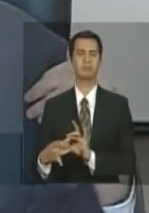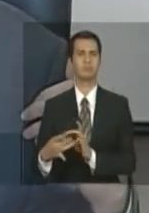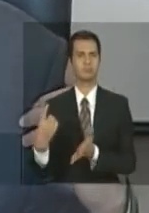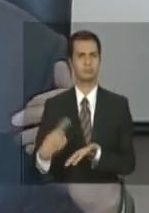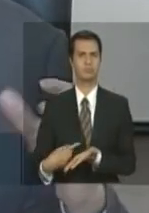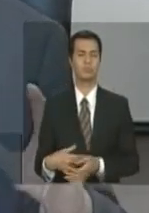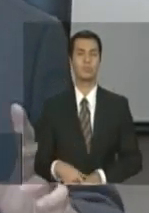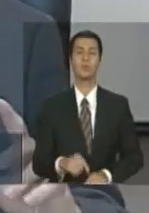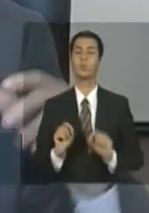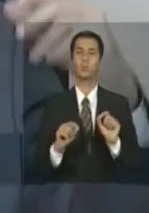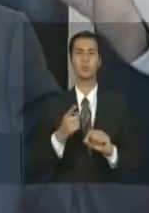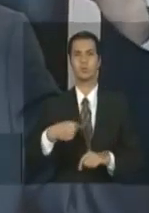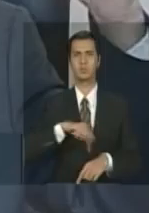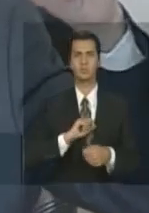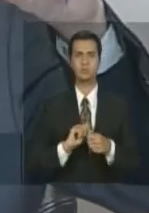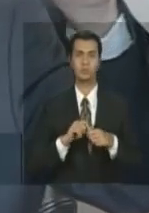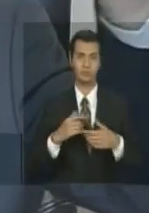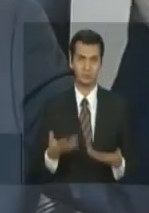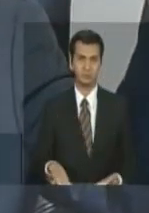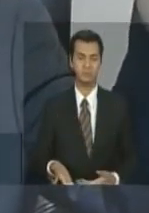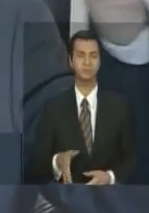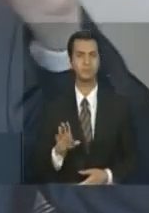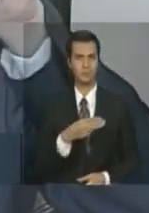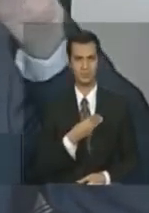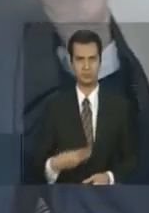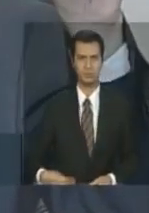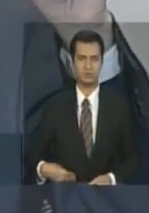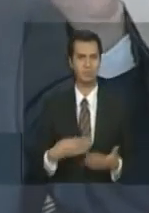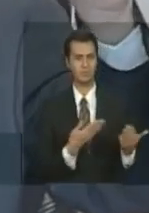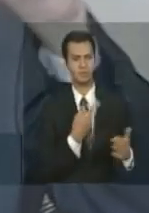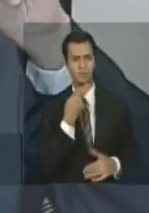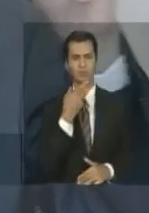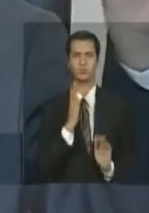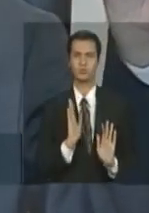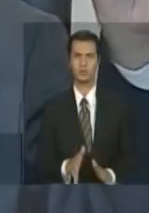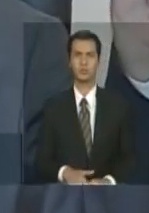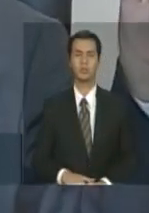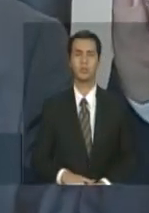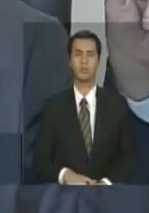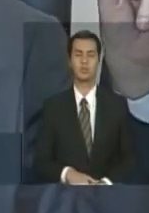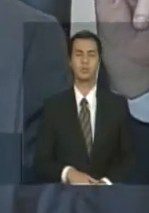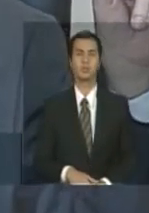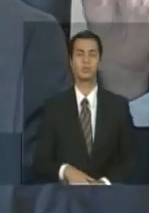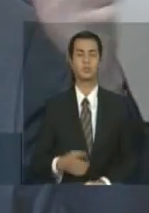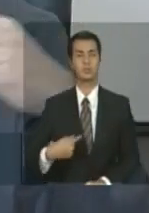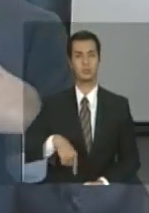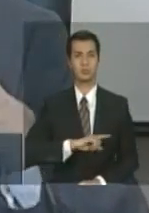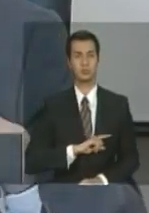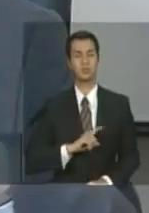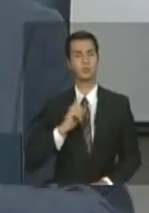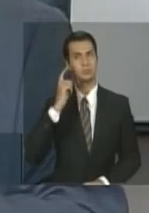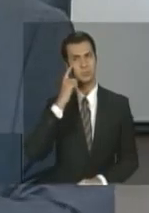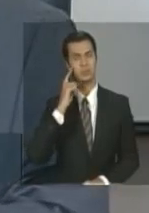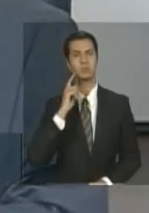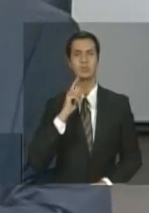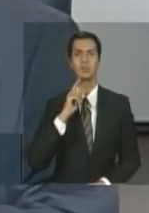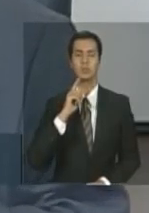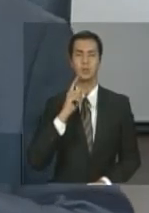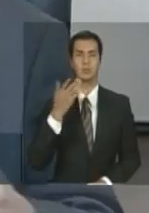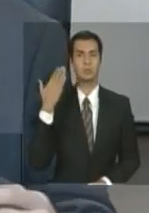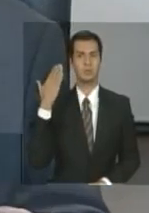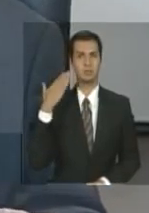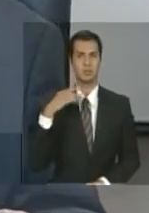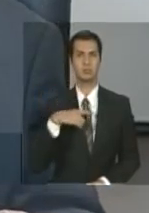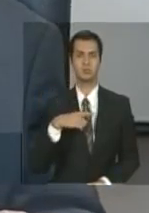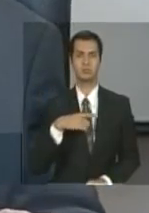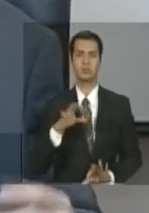a ministra explicou, nós partimos, inclusive, também de um corte, no caso, R$140, que nós já vínhamos trabalhando por causa do